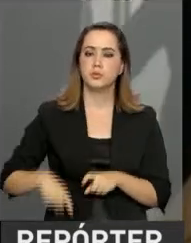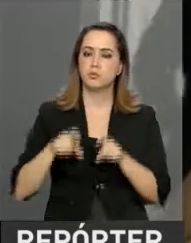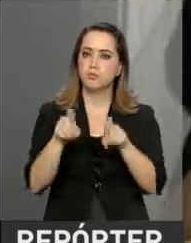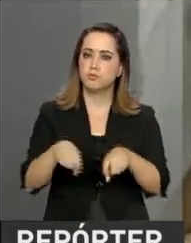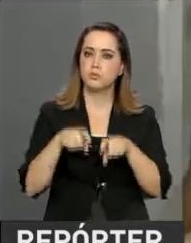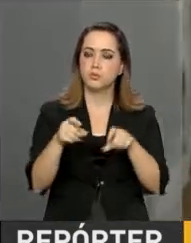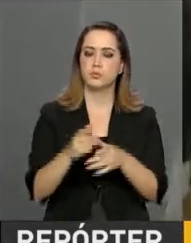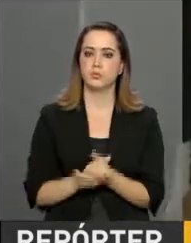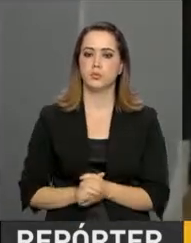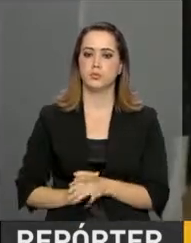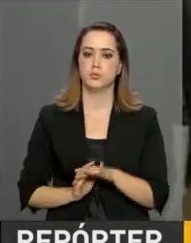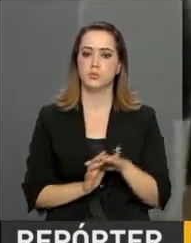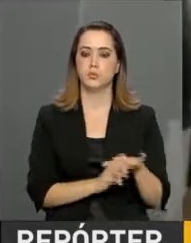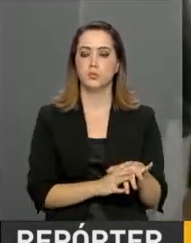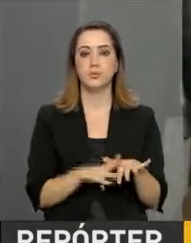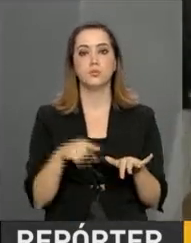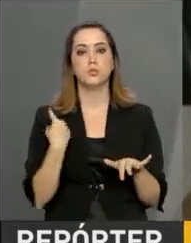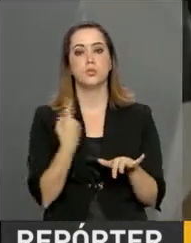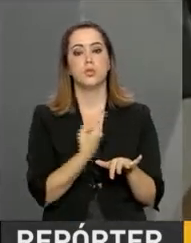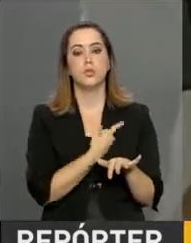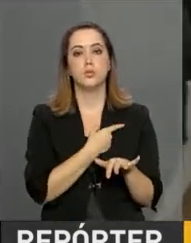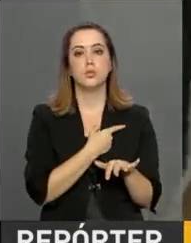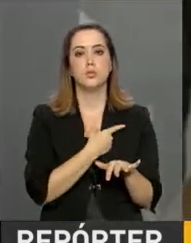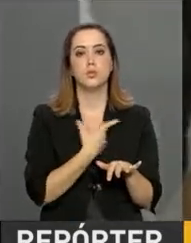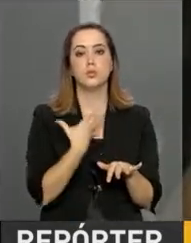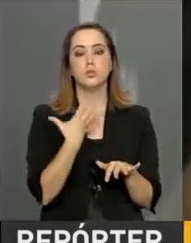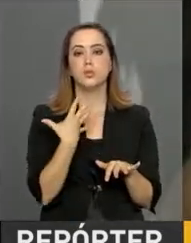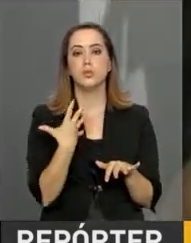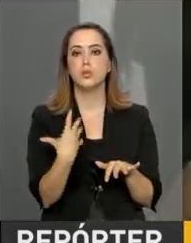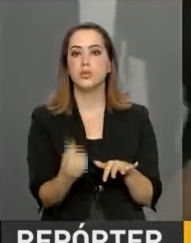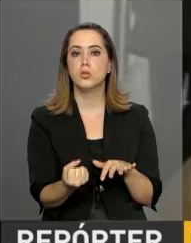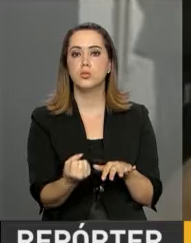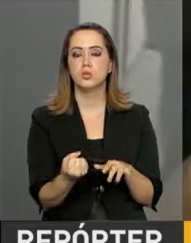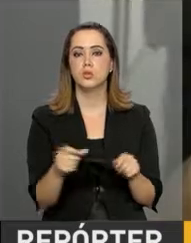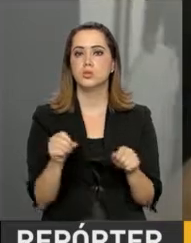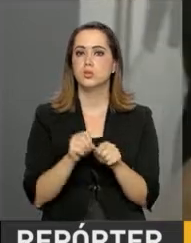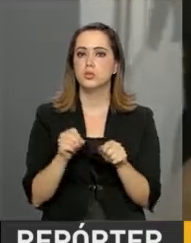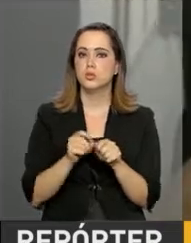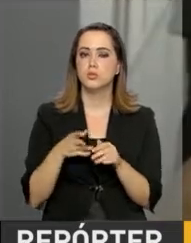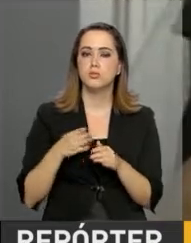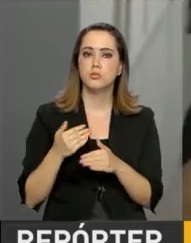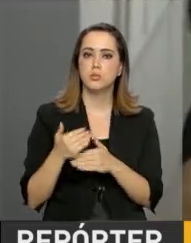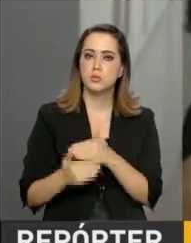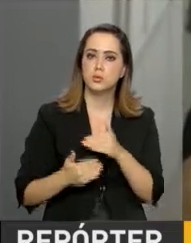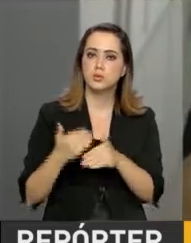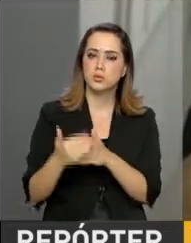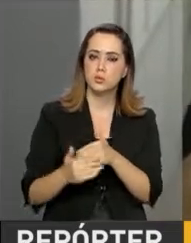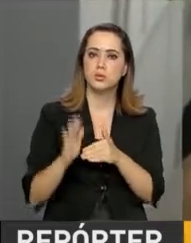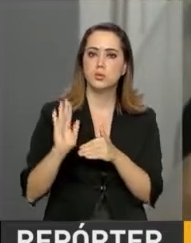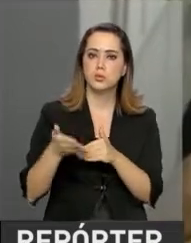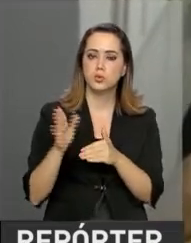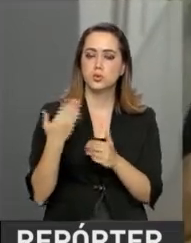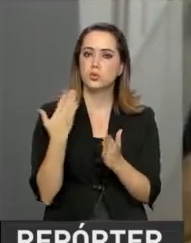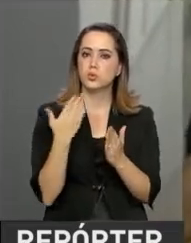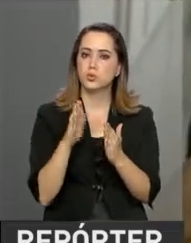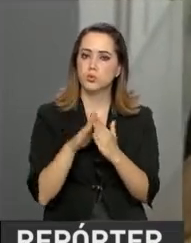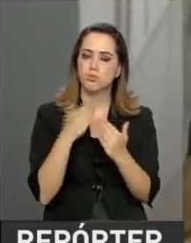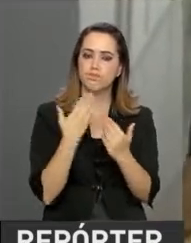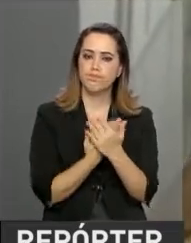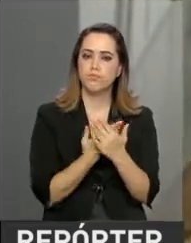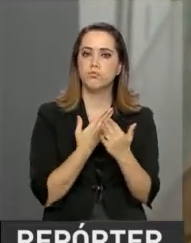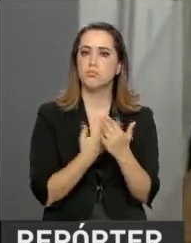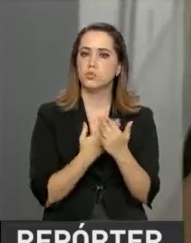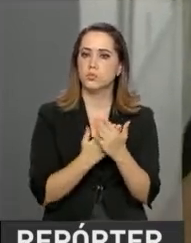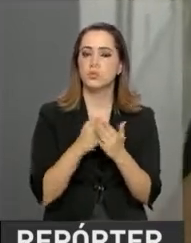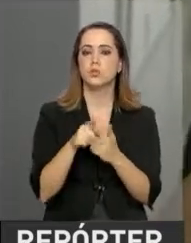nós vamos ter, tão pronto seja vencida a interinidade, se tenha já os estudos para implantação,